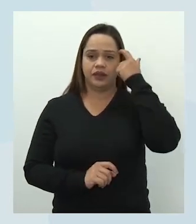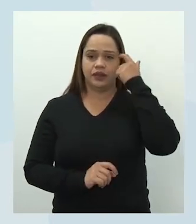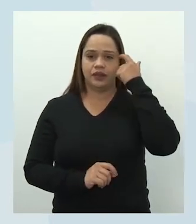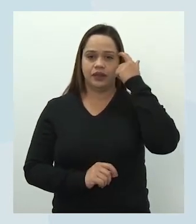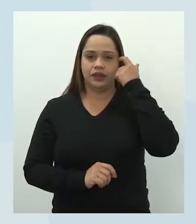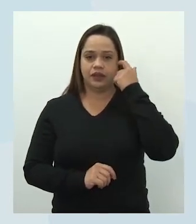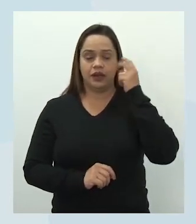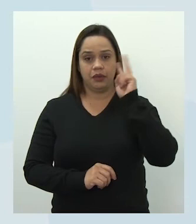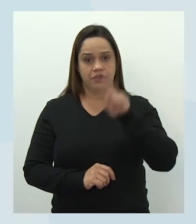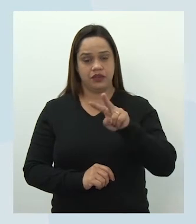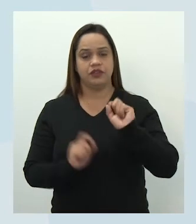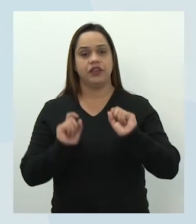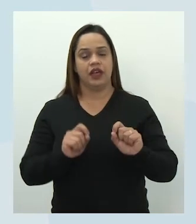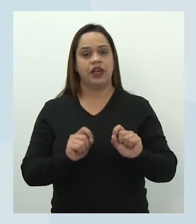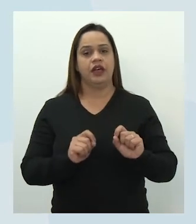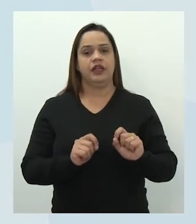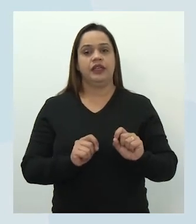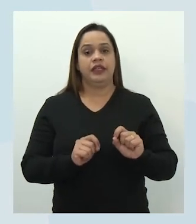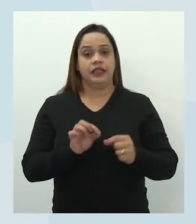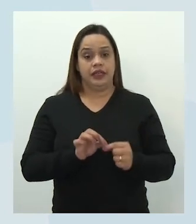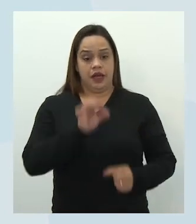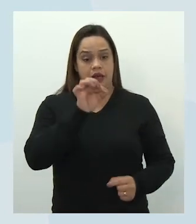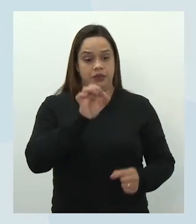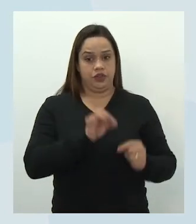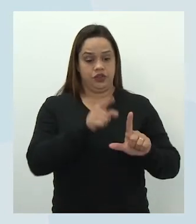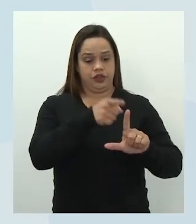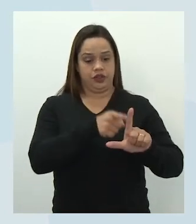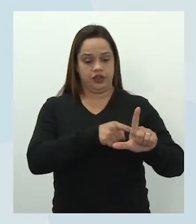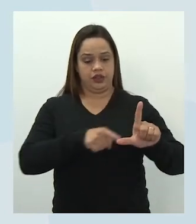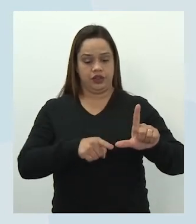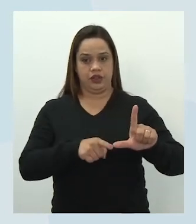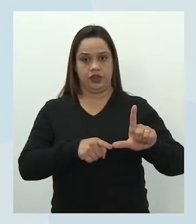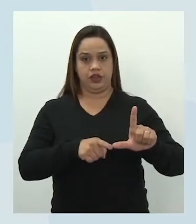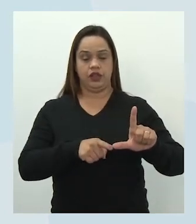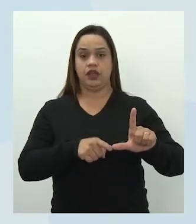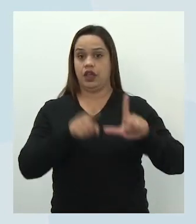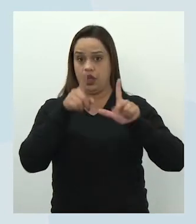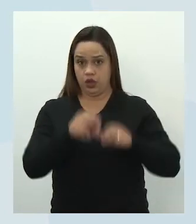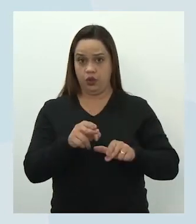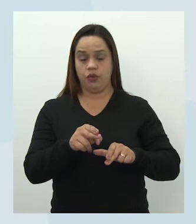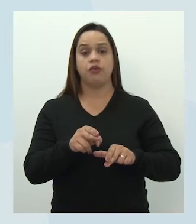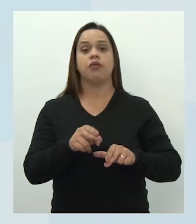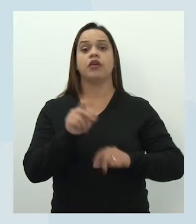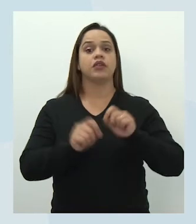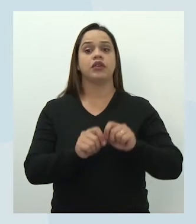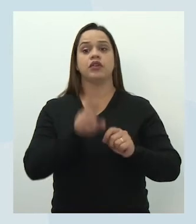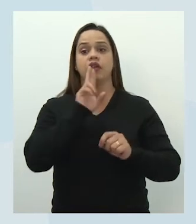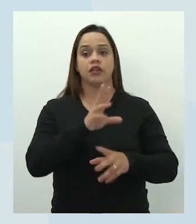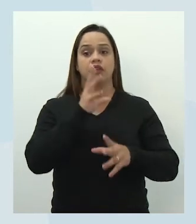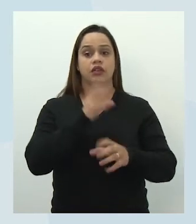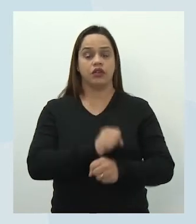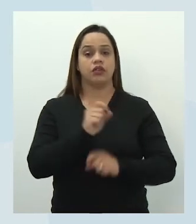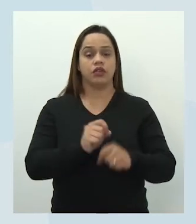para que vocês possam visualizar que essas medidas são iguais lado a lado e que resultam num total de